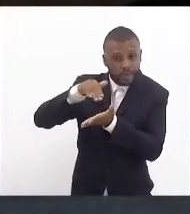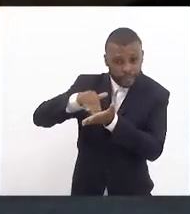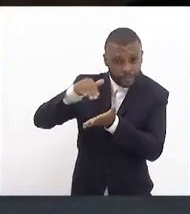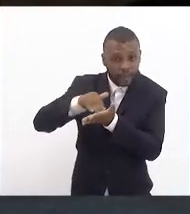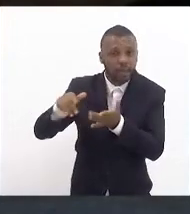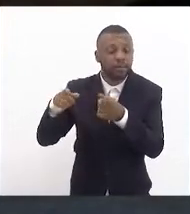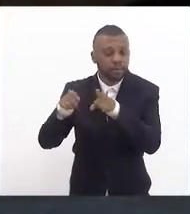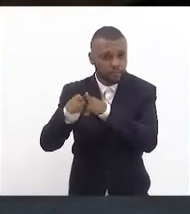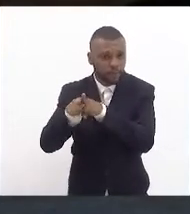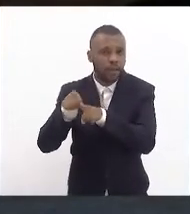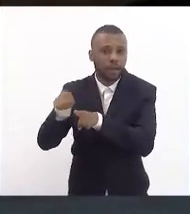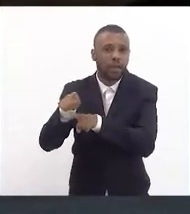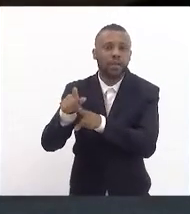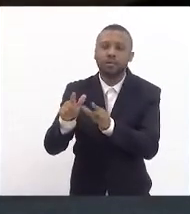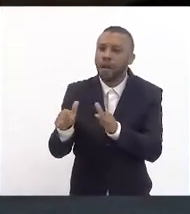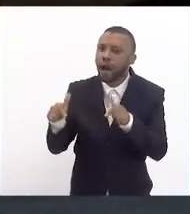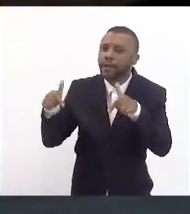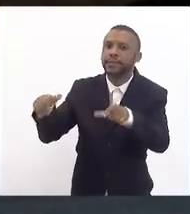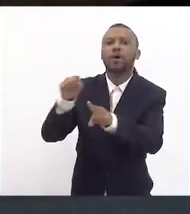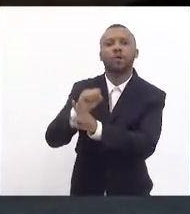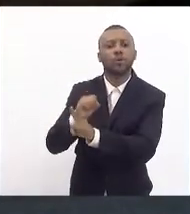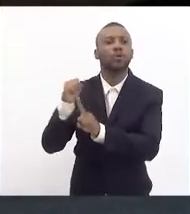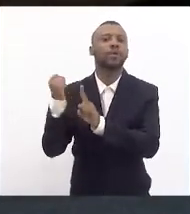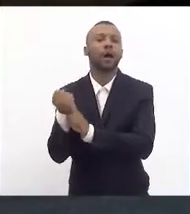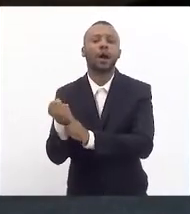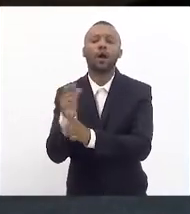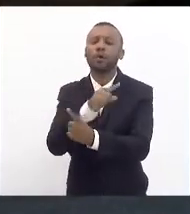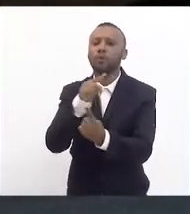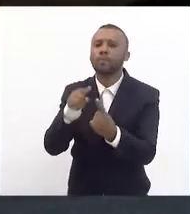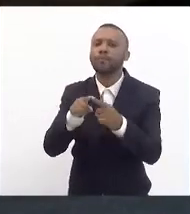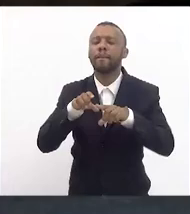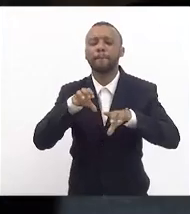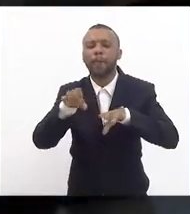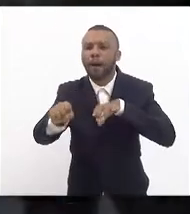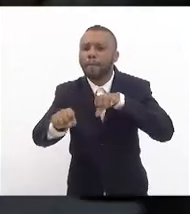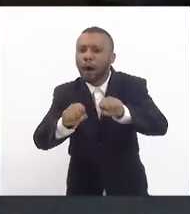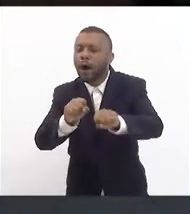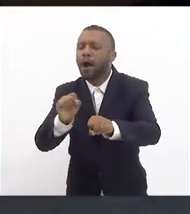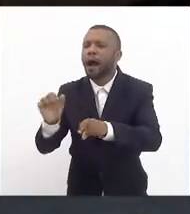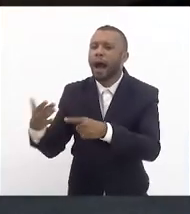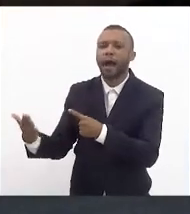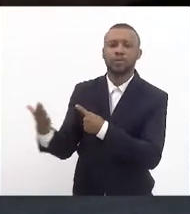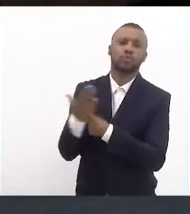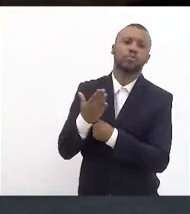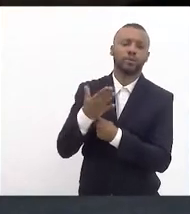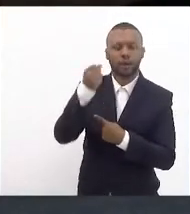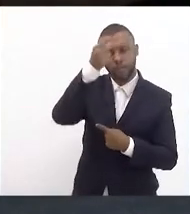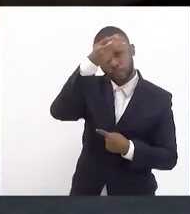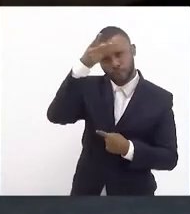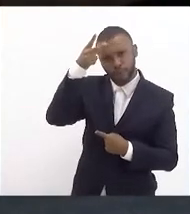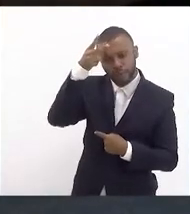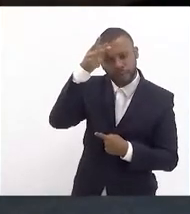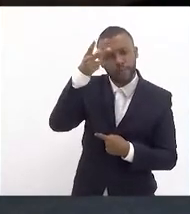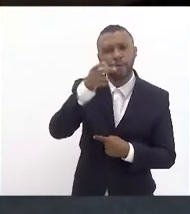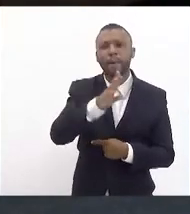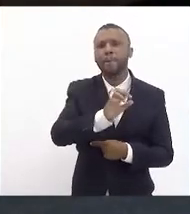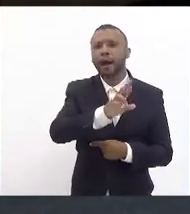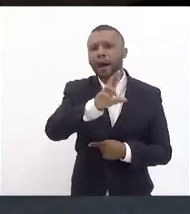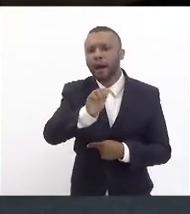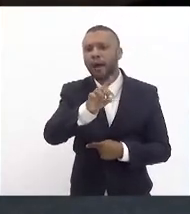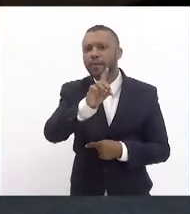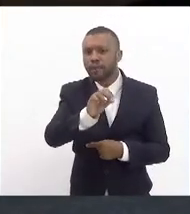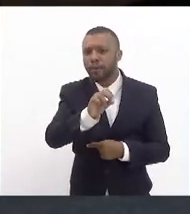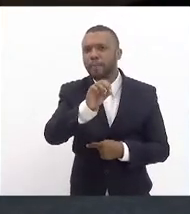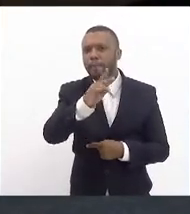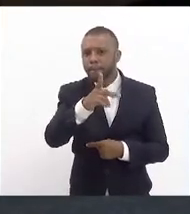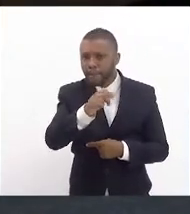de Ação Social, buscando ajuda para Barra do Piraí e buscando ajuda para Rio